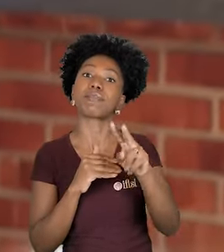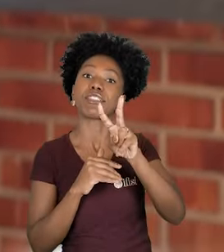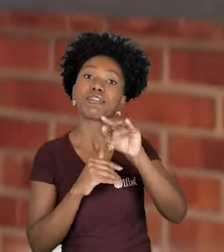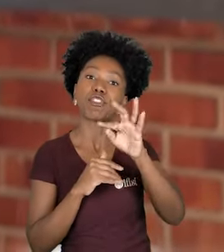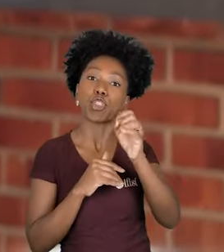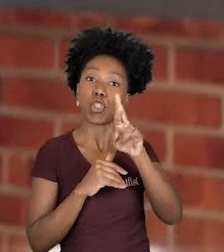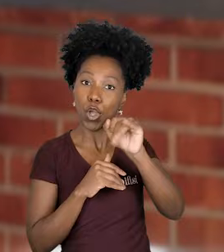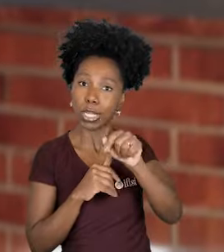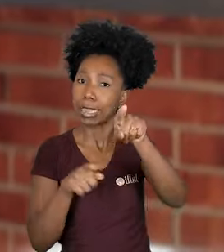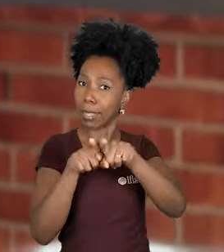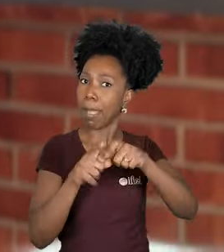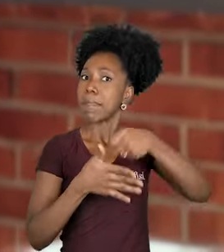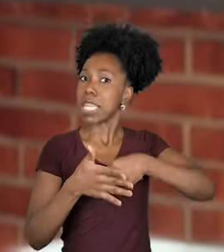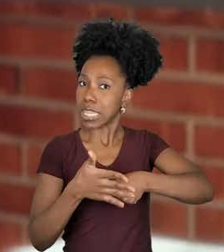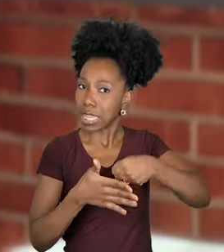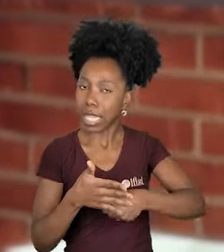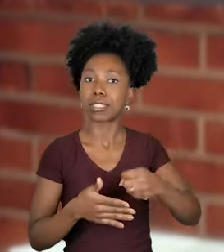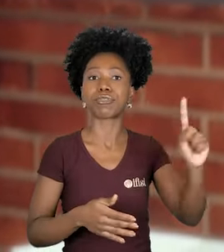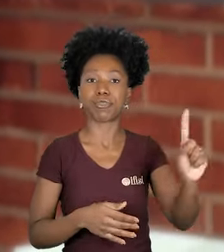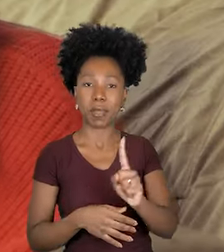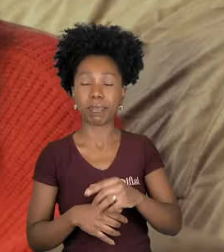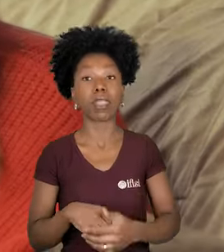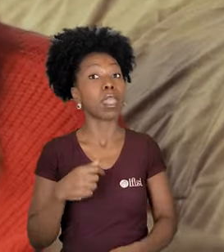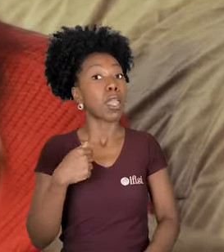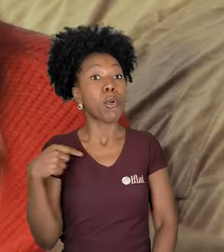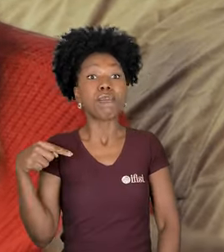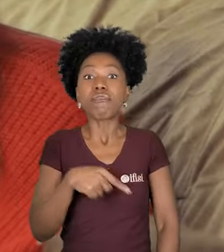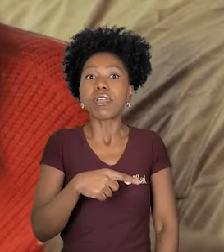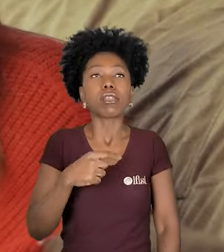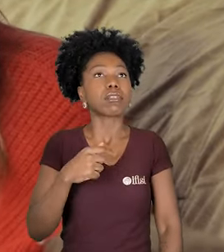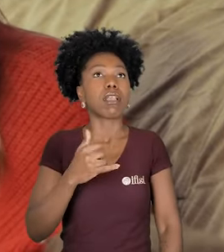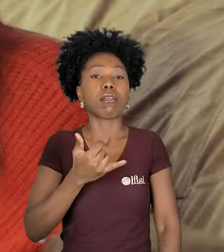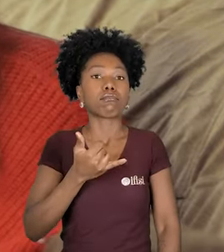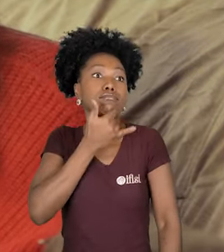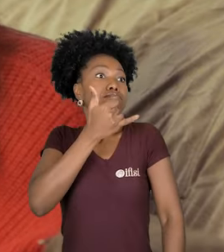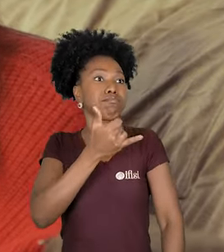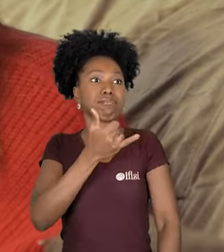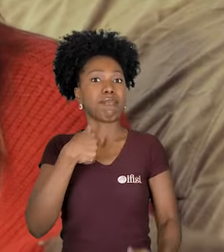super, super mais da tua turma, militante. Aí a Vitória veio, ficou. Eu cheguei aqui muito por acaso,